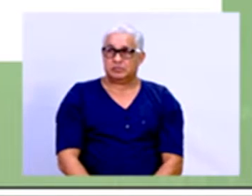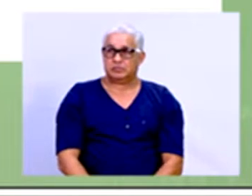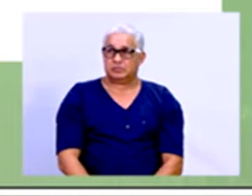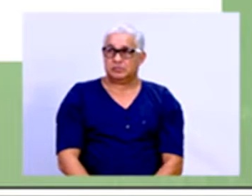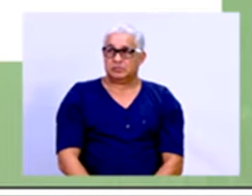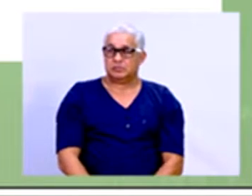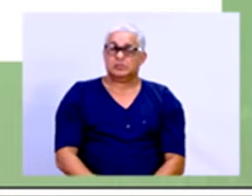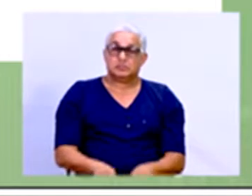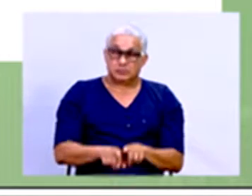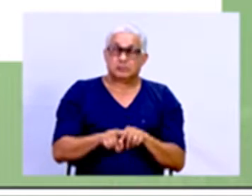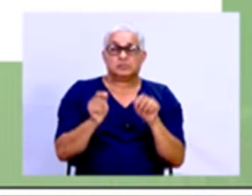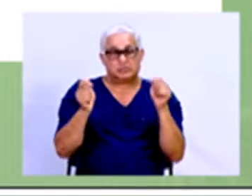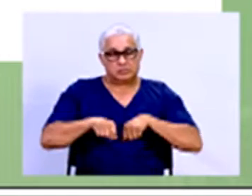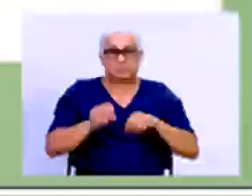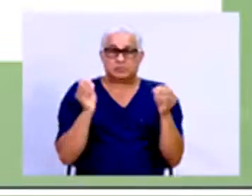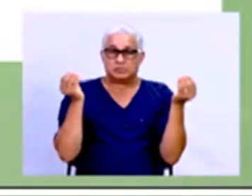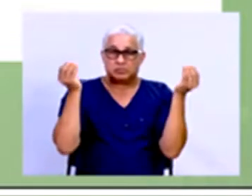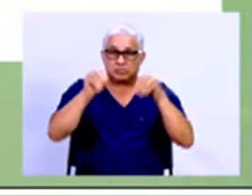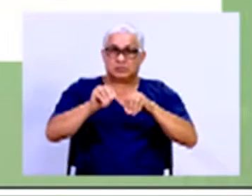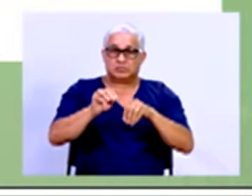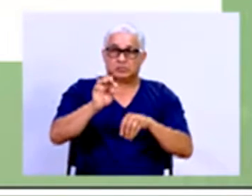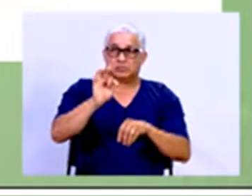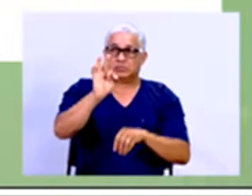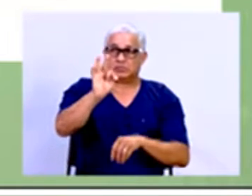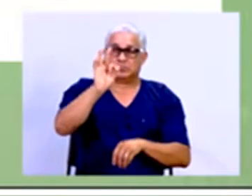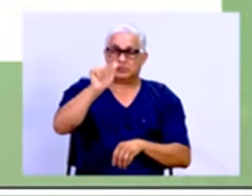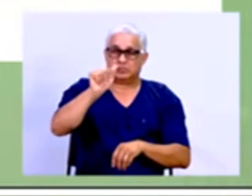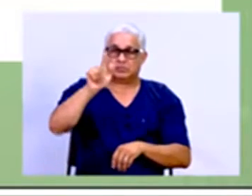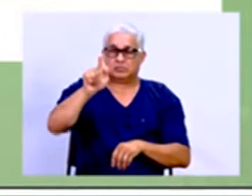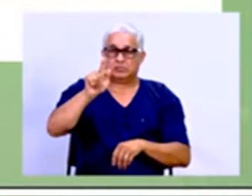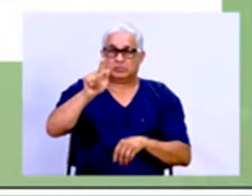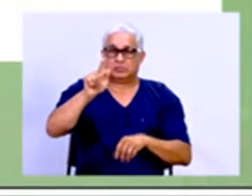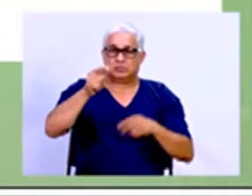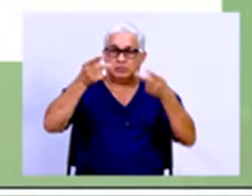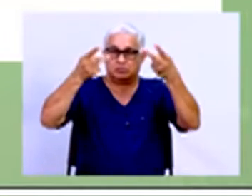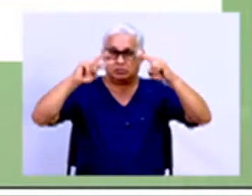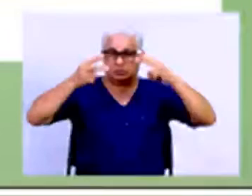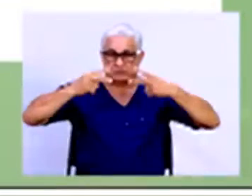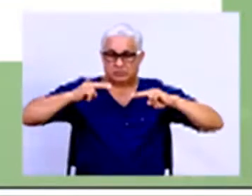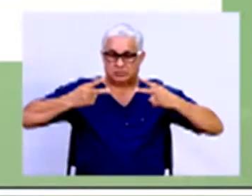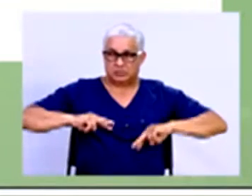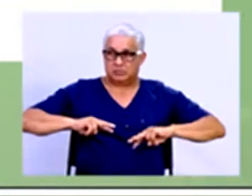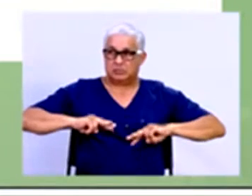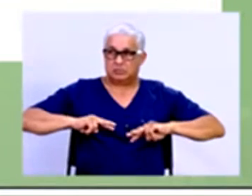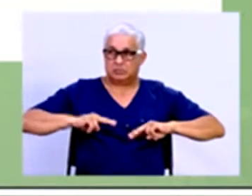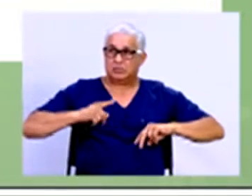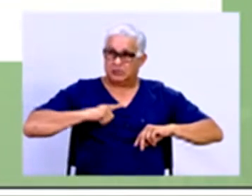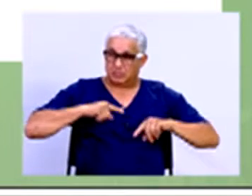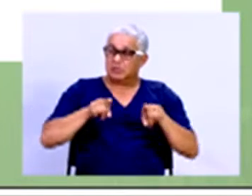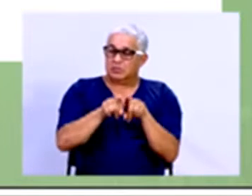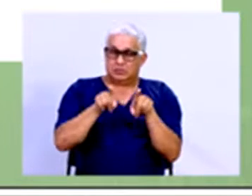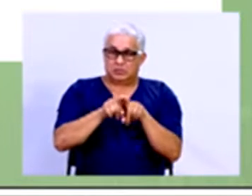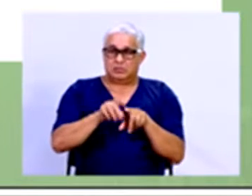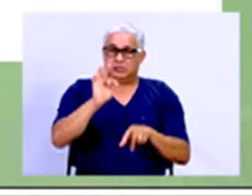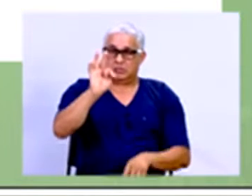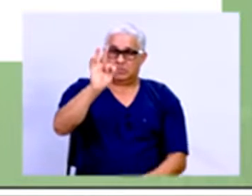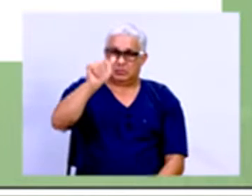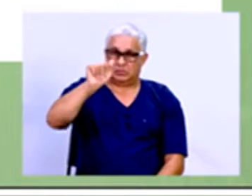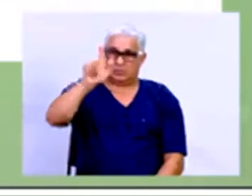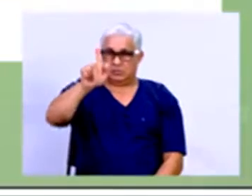Basicamente a gente pode colocar também tags HTML, ó. Percebam que a gente tem tag HTML, né? E aqui também, certo? E